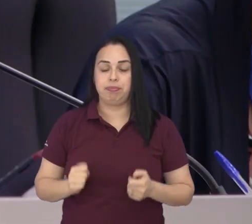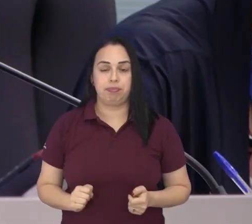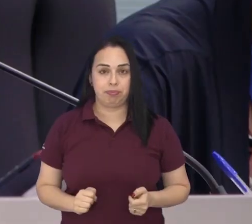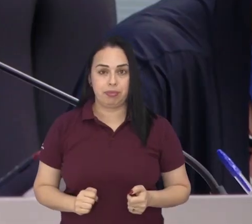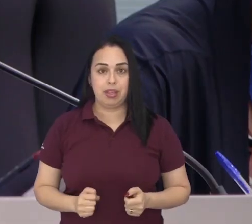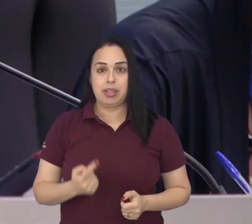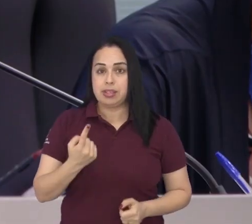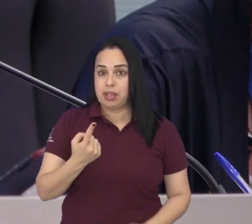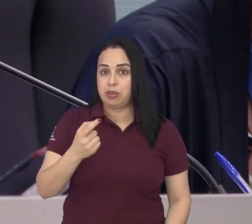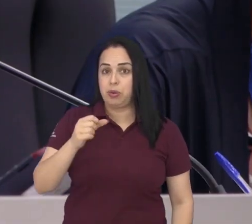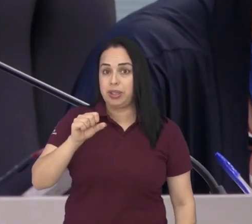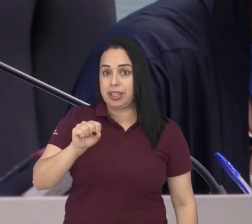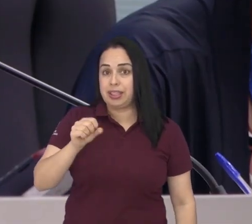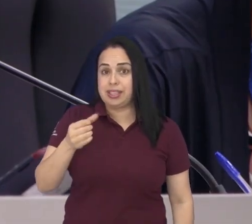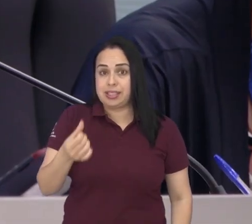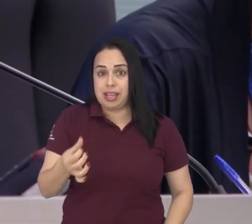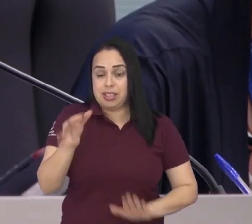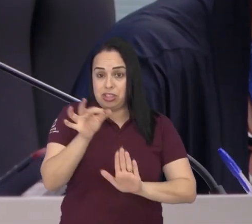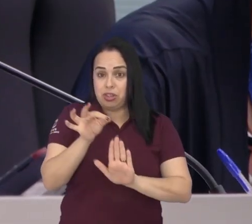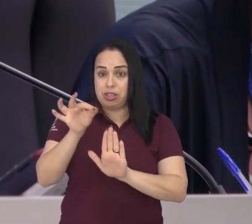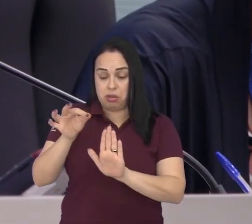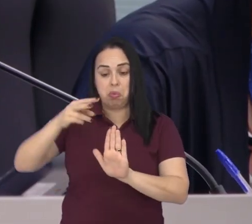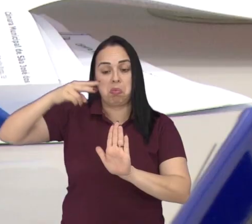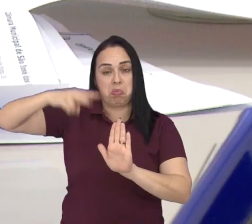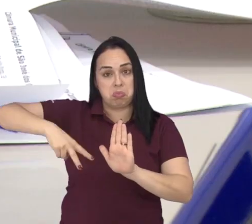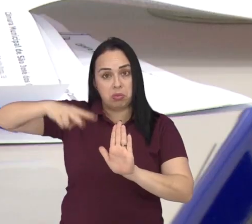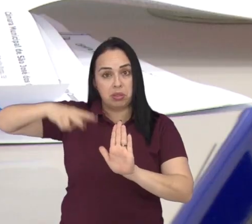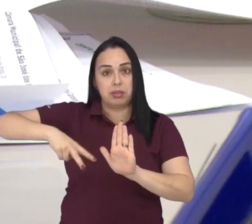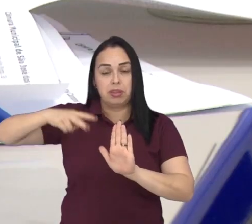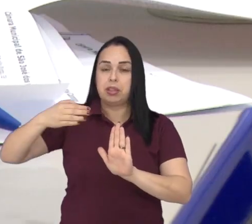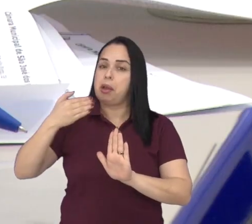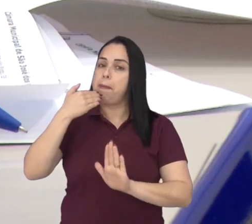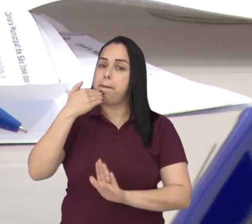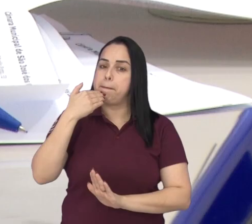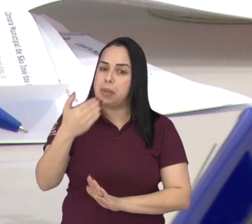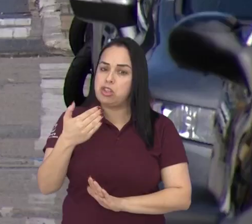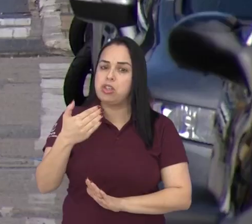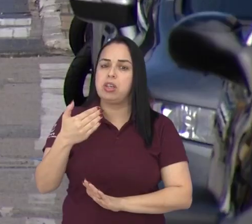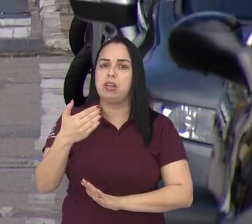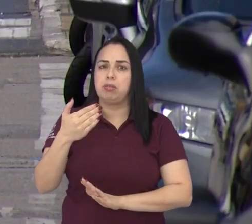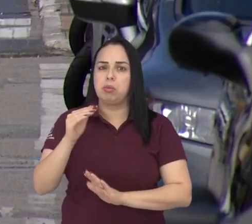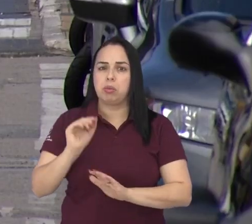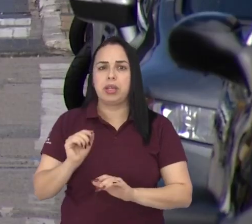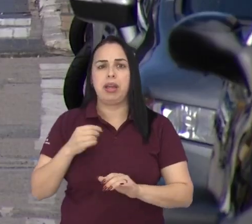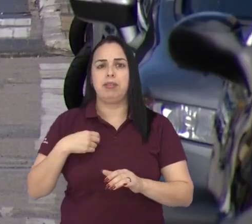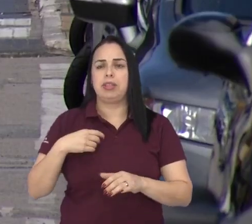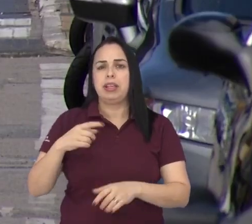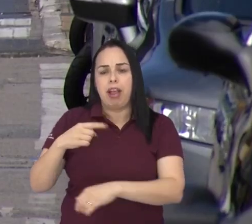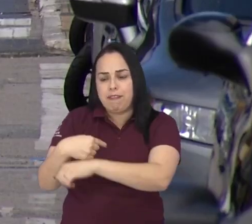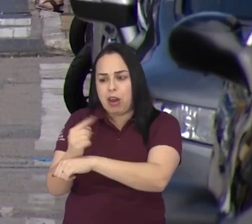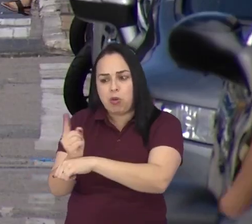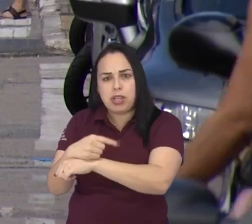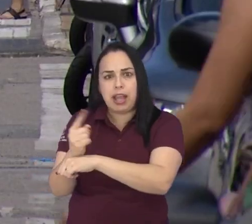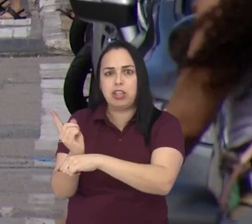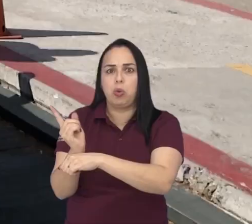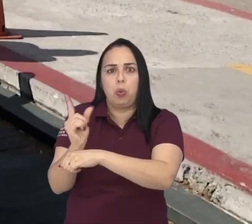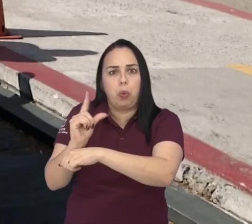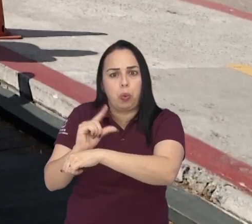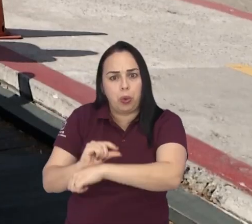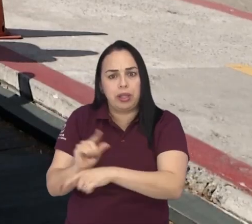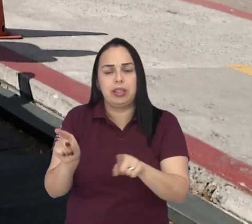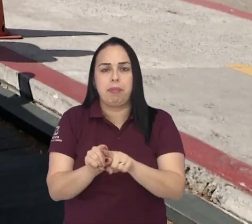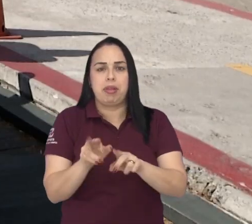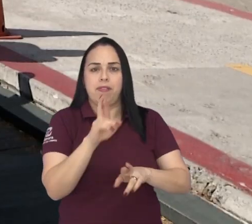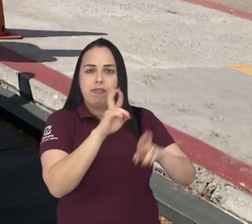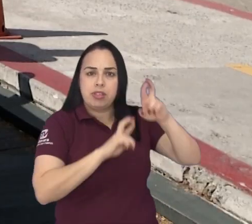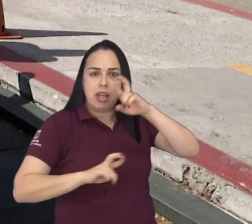votação. Outras 186 indicações foram lidas. Elas incluíam pedidos para implantação de redutores de velocidade,